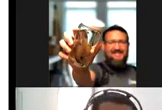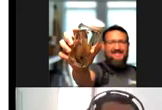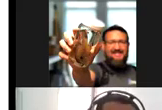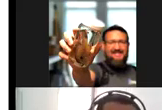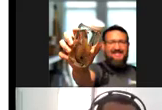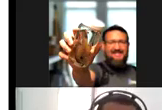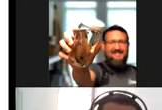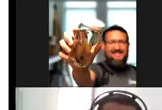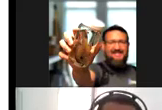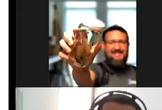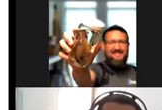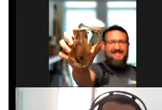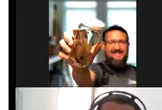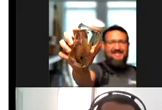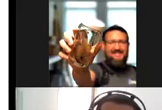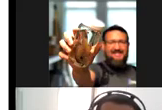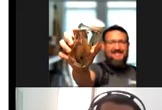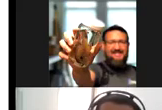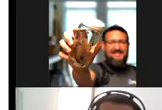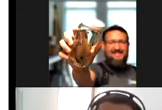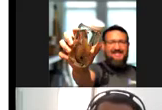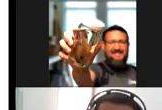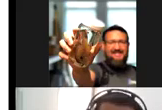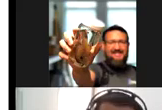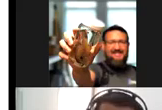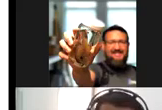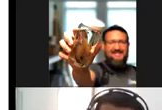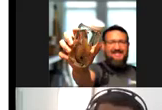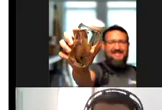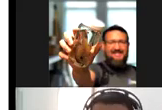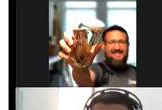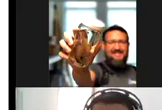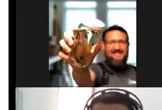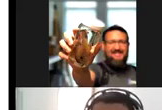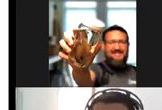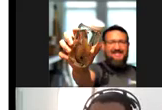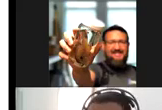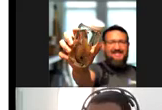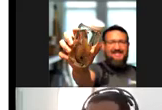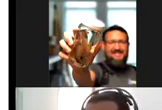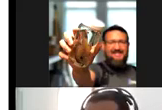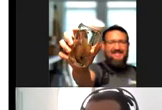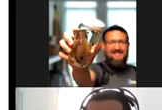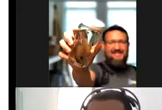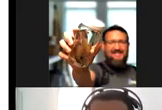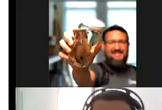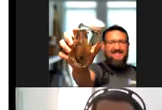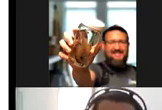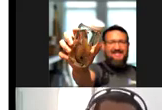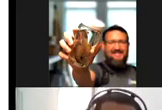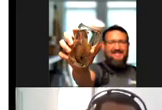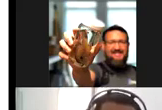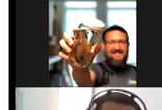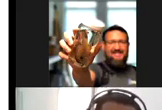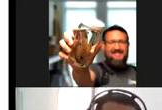possíveis, né? Então, aqui a gente tem em roxo os nossos dados simulados e em amarelo os dados reais, os indivíduos reais, né? As características